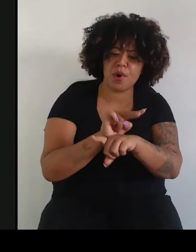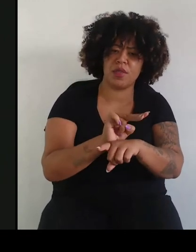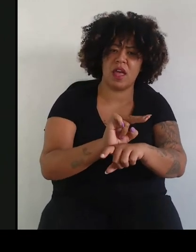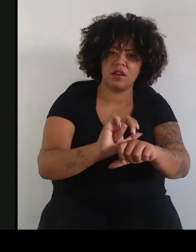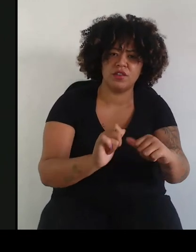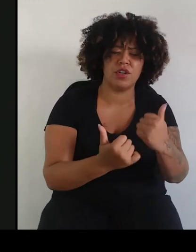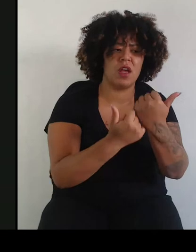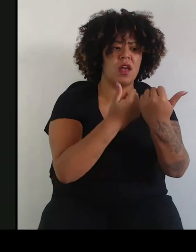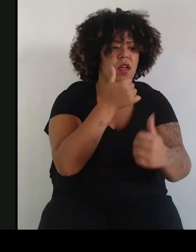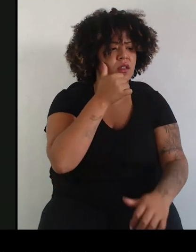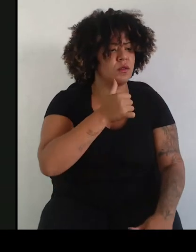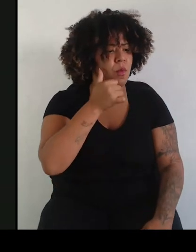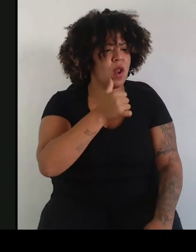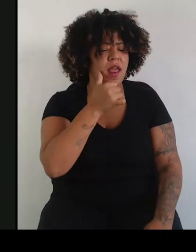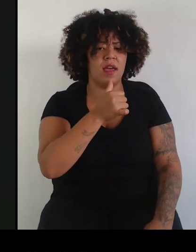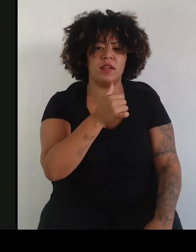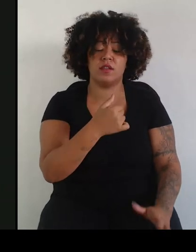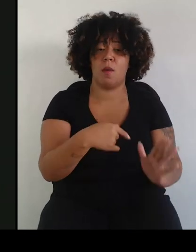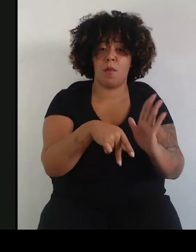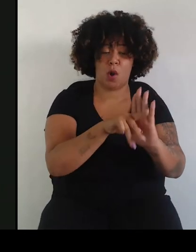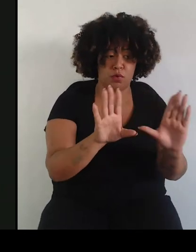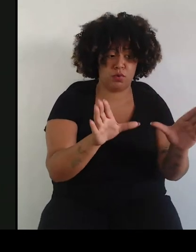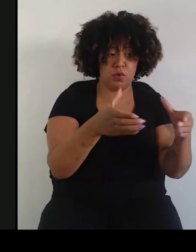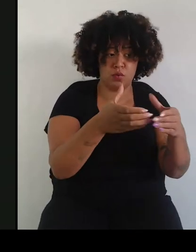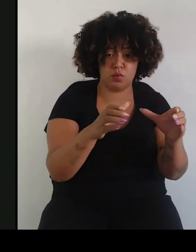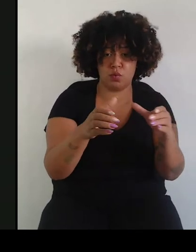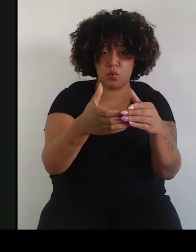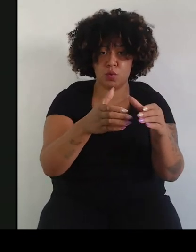da tribo no primitivismo